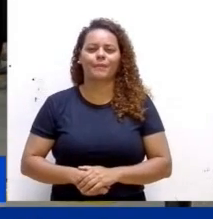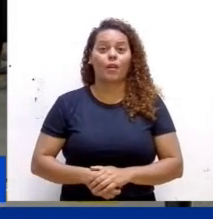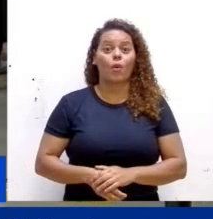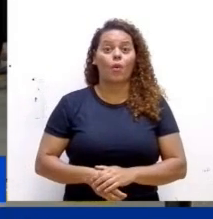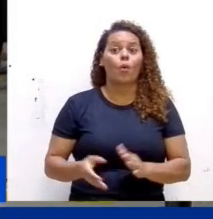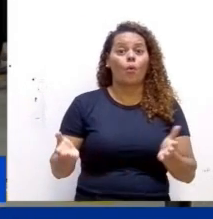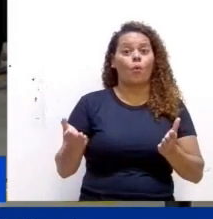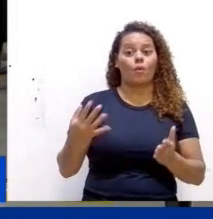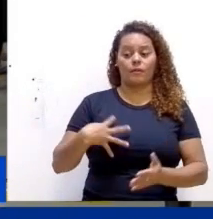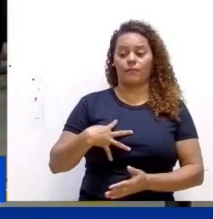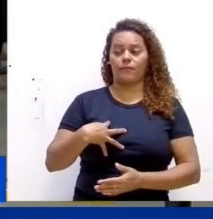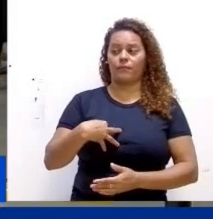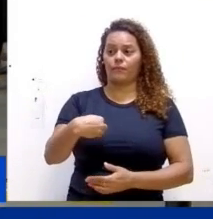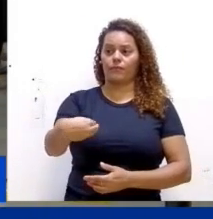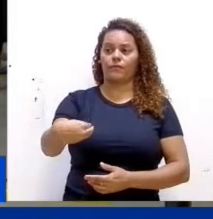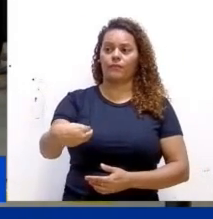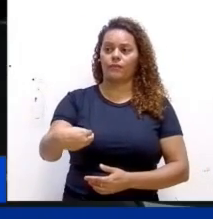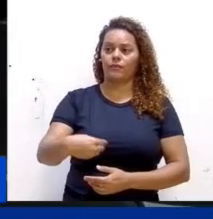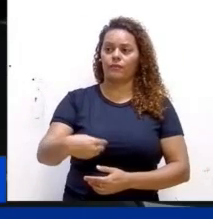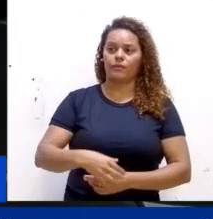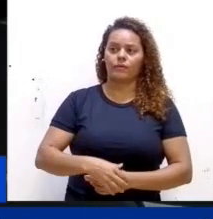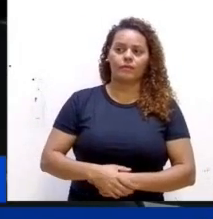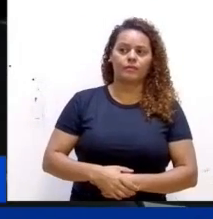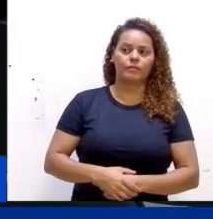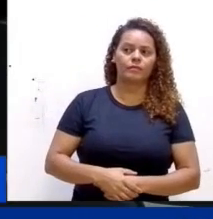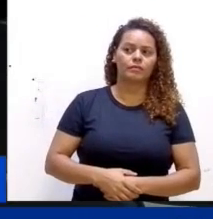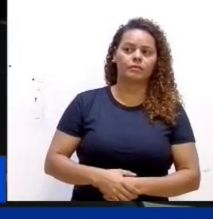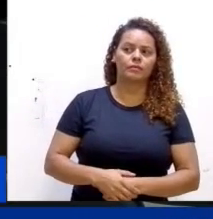dos filhos.